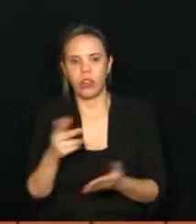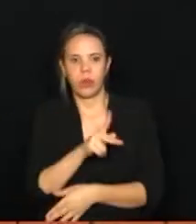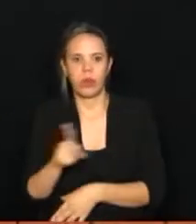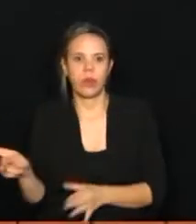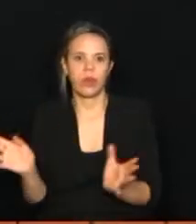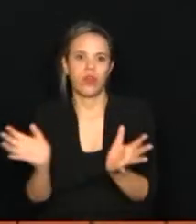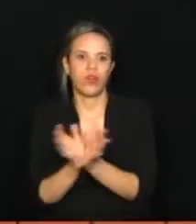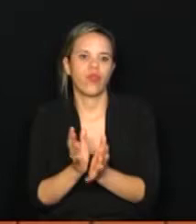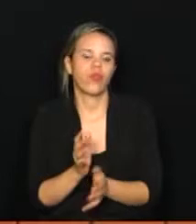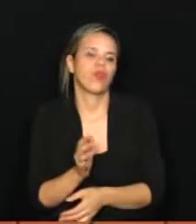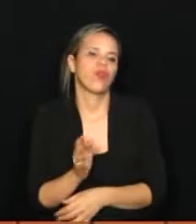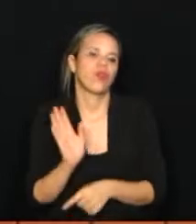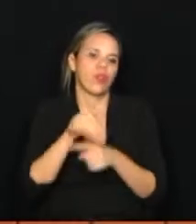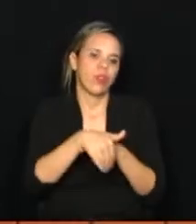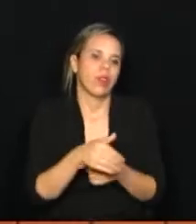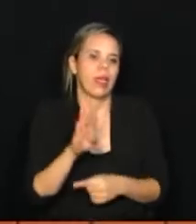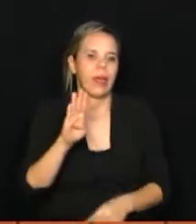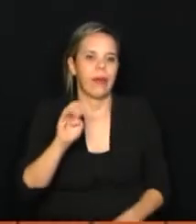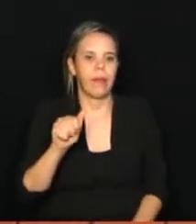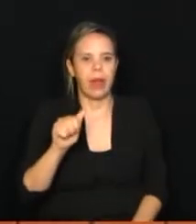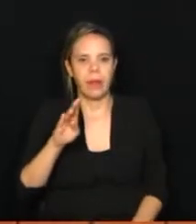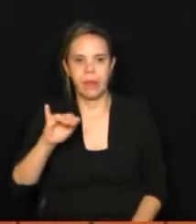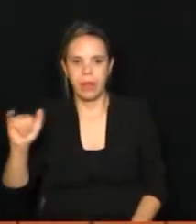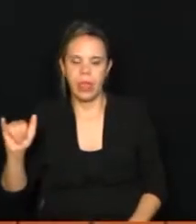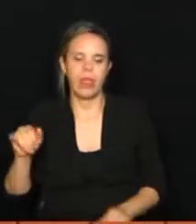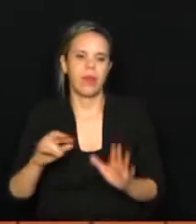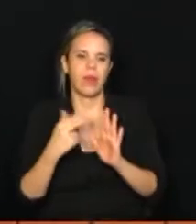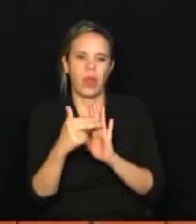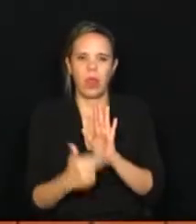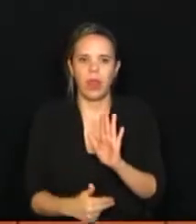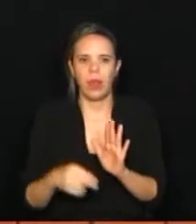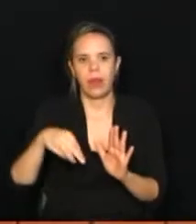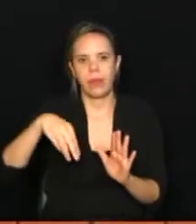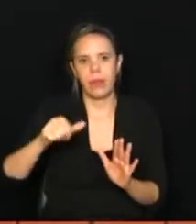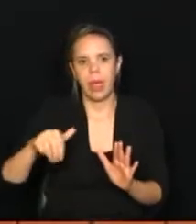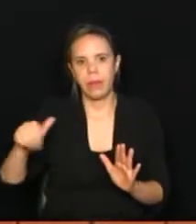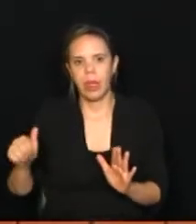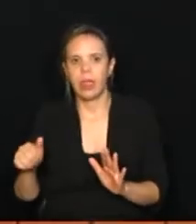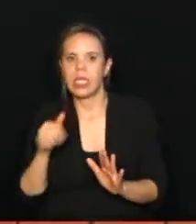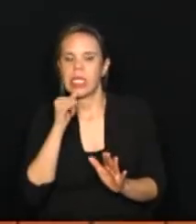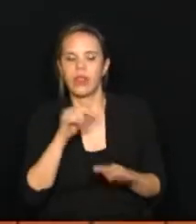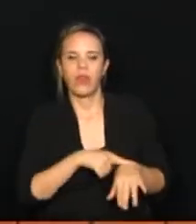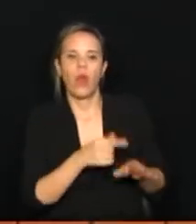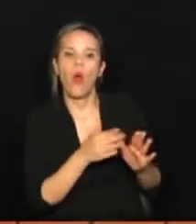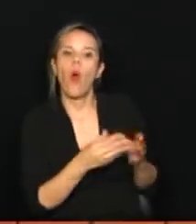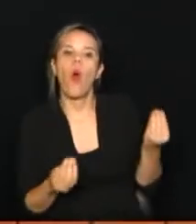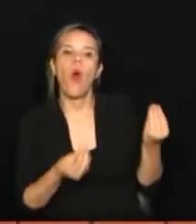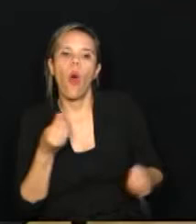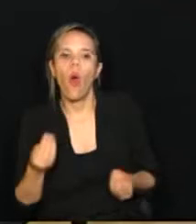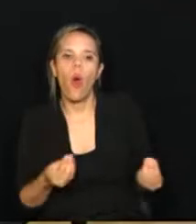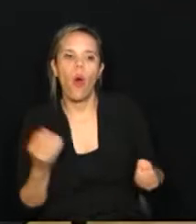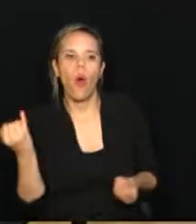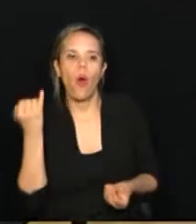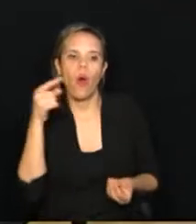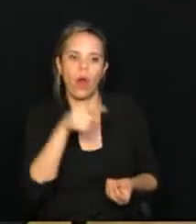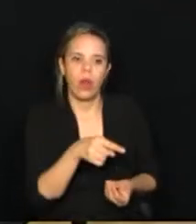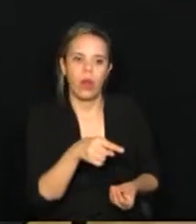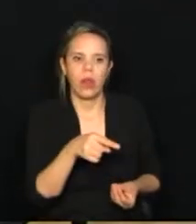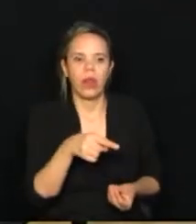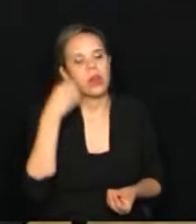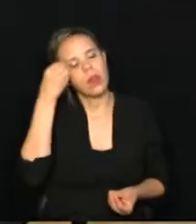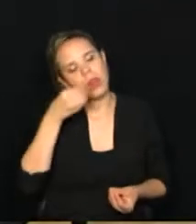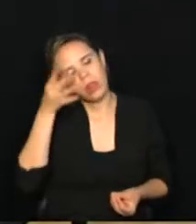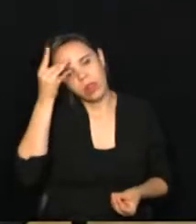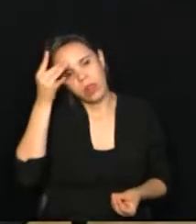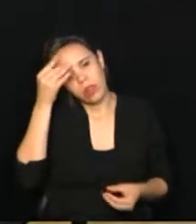Veracruz Basquete, a Babi, que joga na equipe, a Mamá. Como é que foi esse período e o quanto que foi importante para a sua